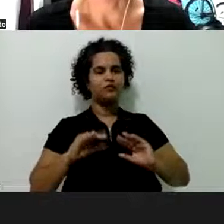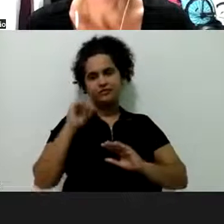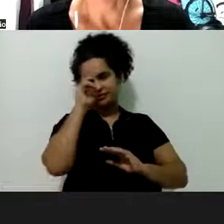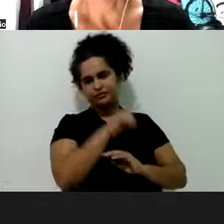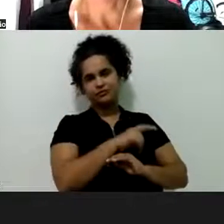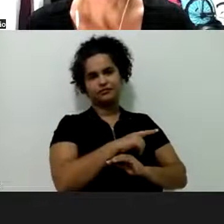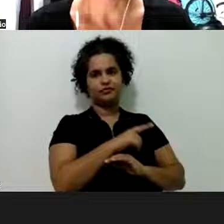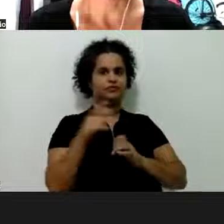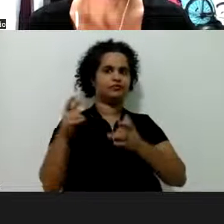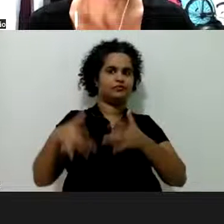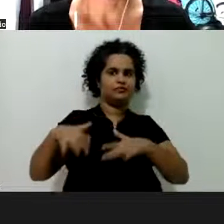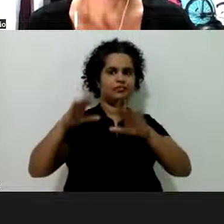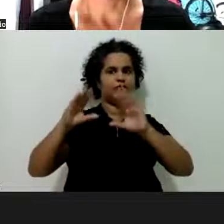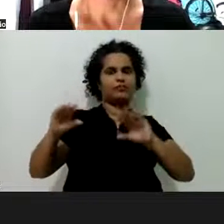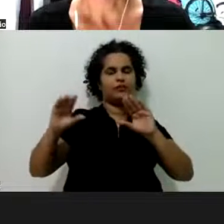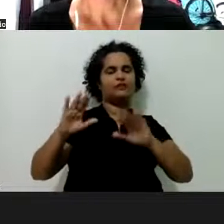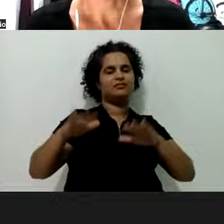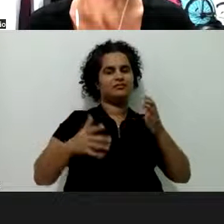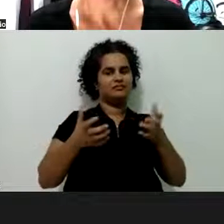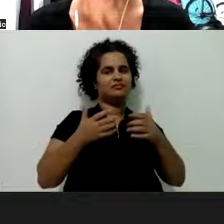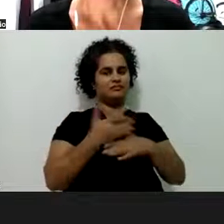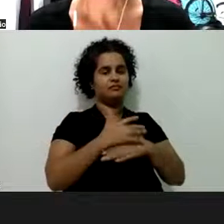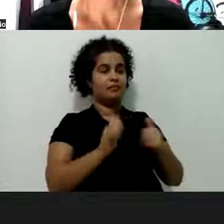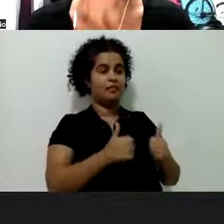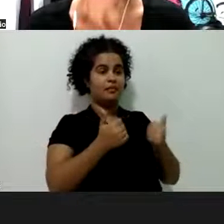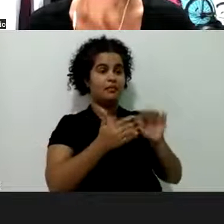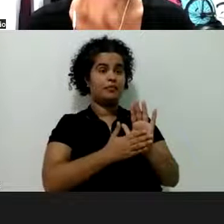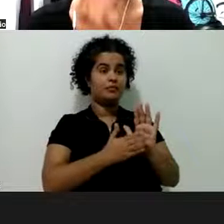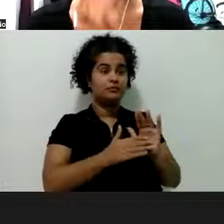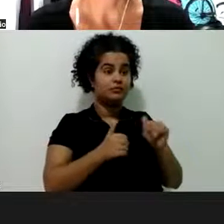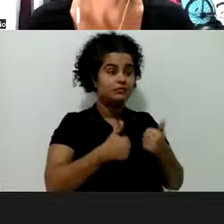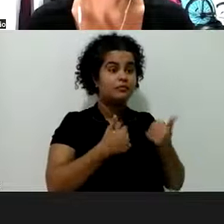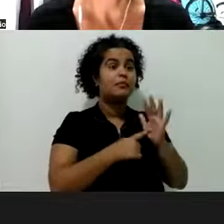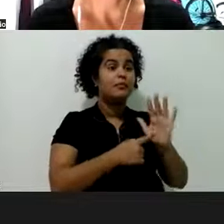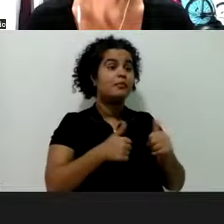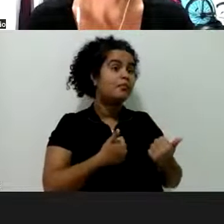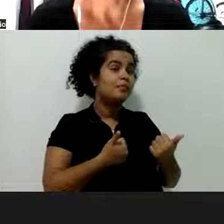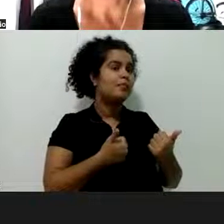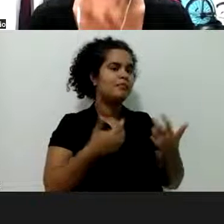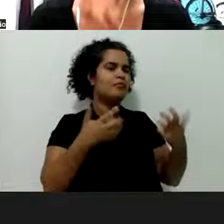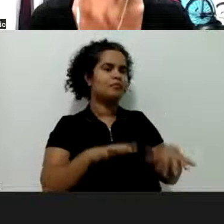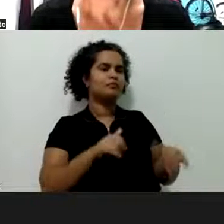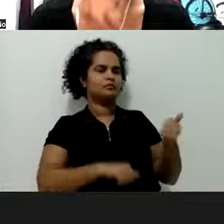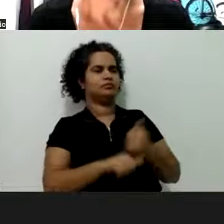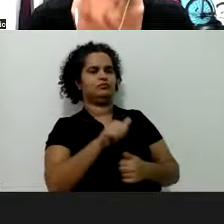a pessoa quer uma cidade melhor, mas quando você propõe uma cidade melhor, ela não quer mudar